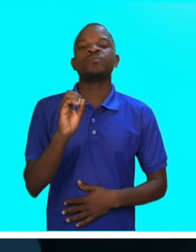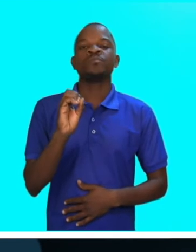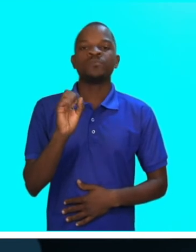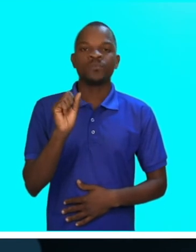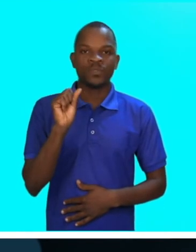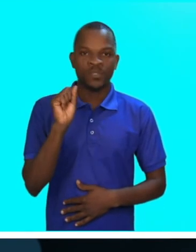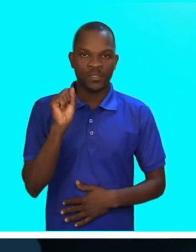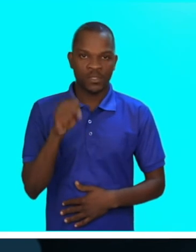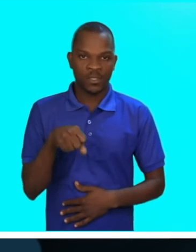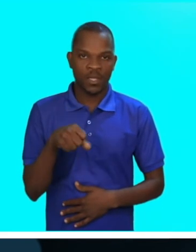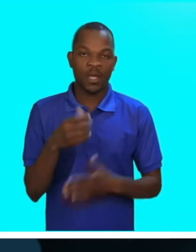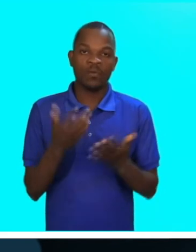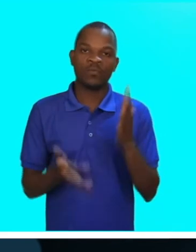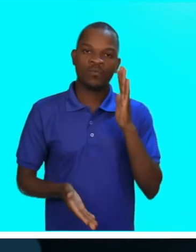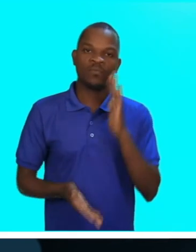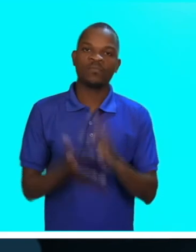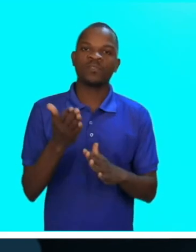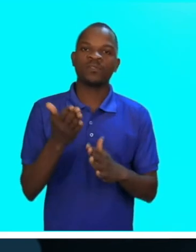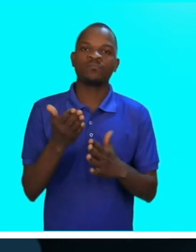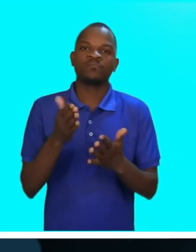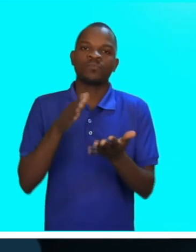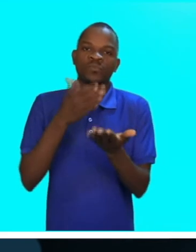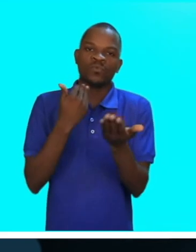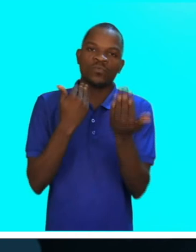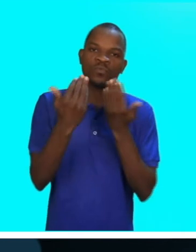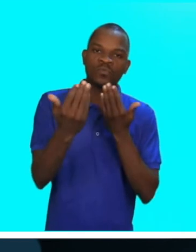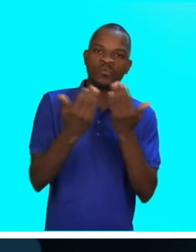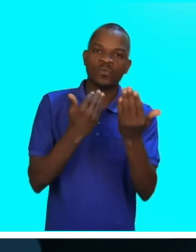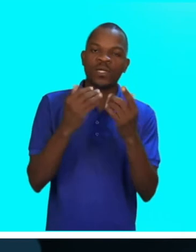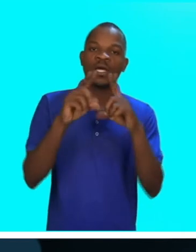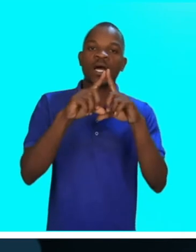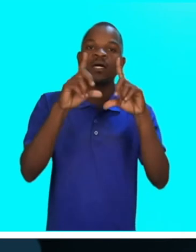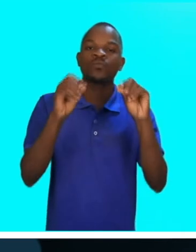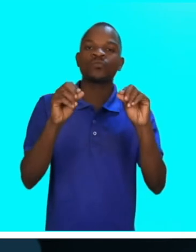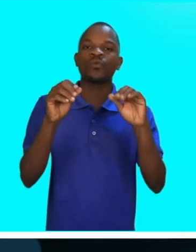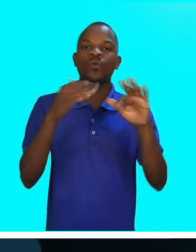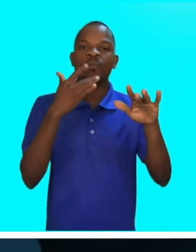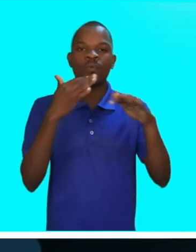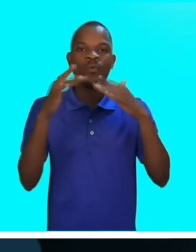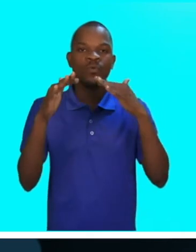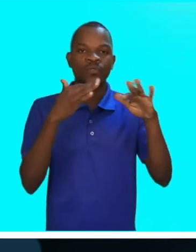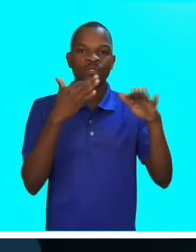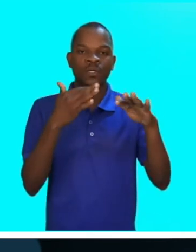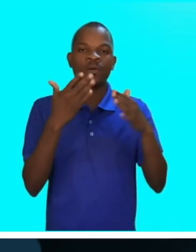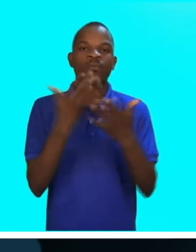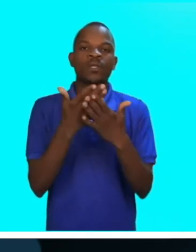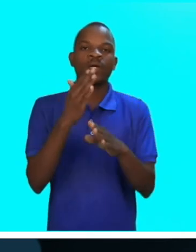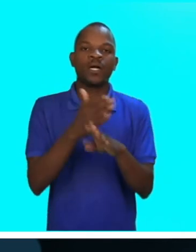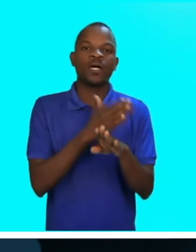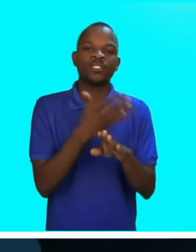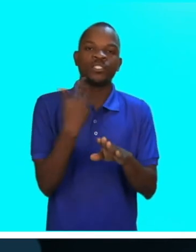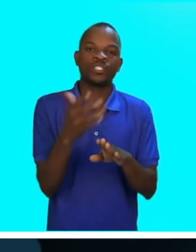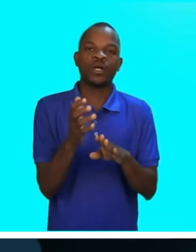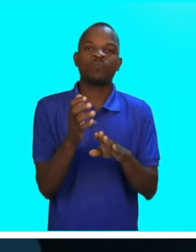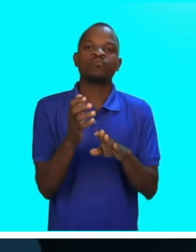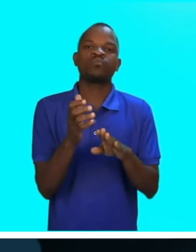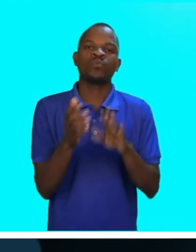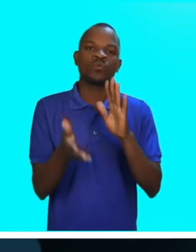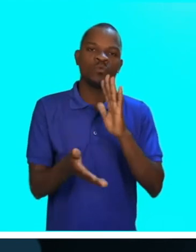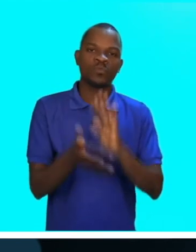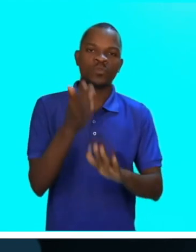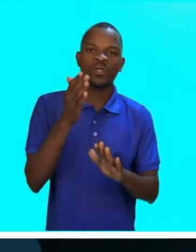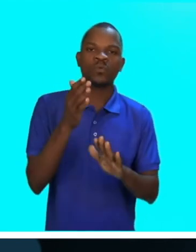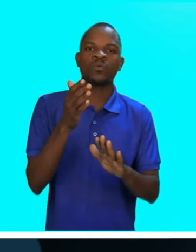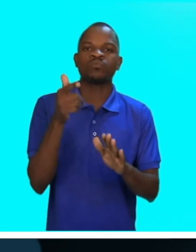Judge. Judge? Sim. Não é? É, e vamos conversar em torno da música que gravaram,